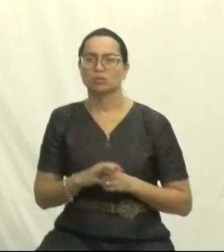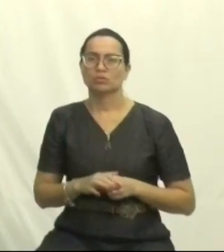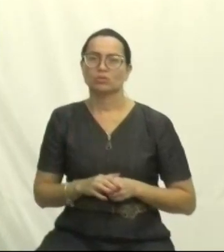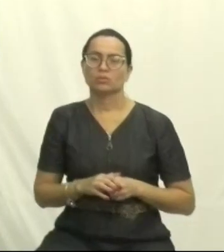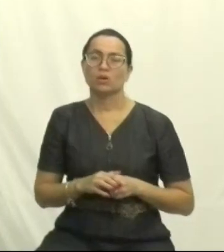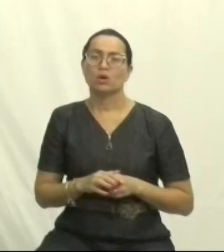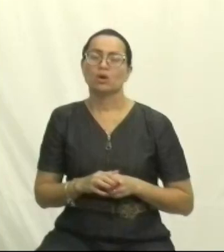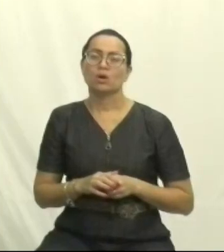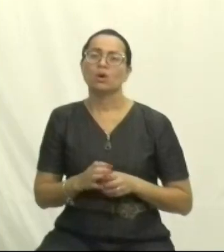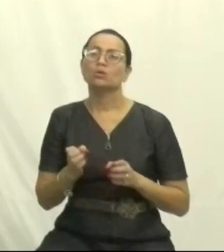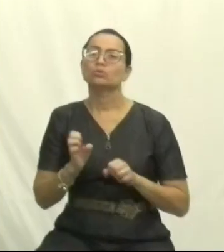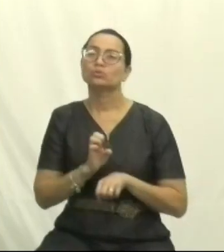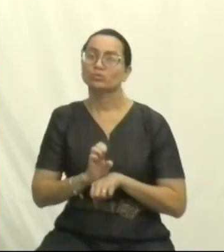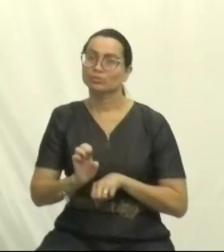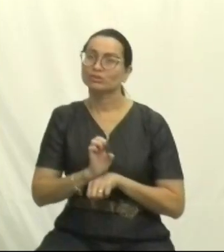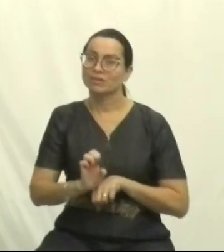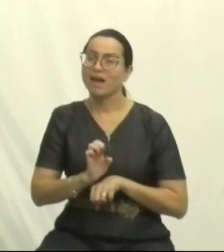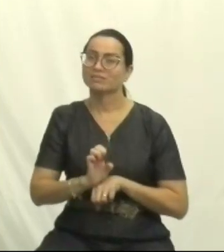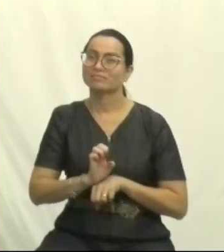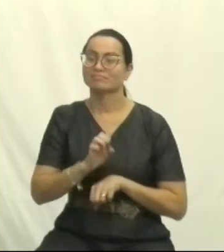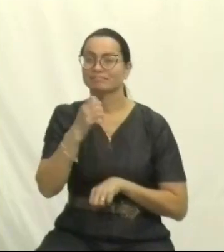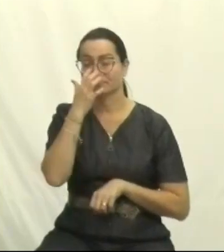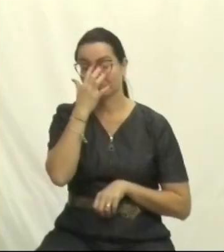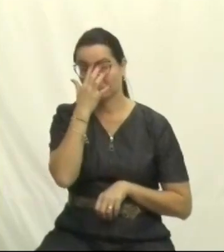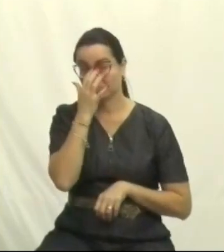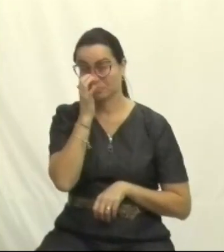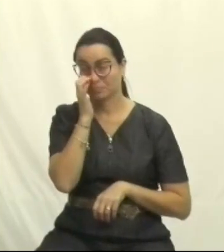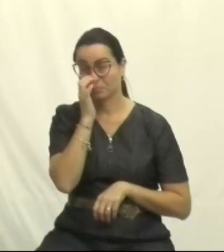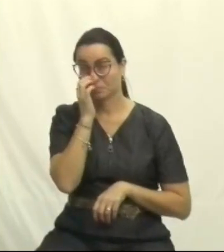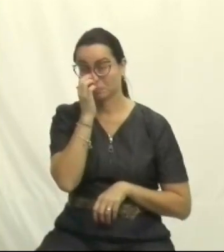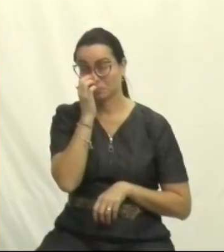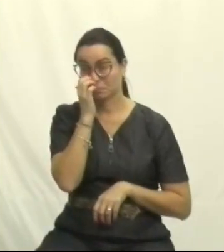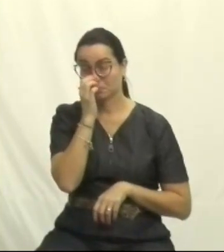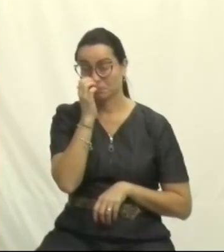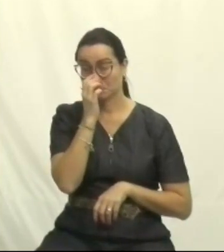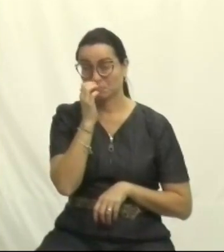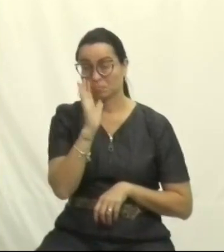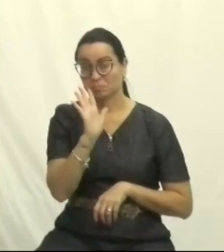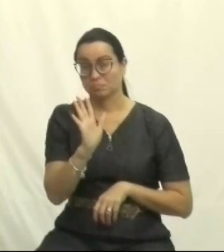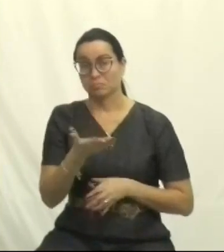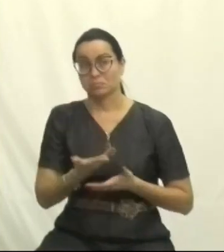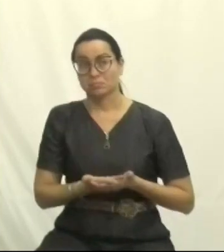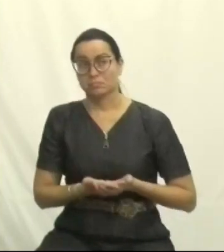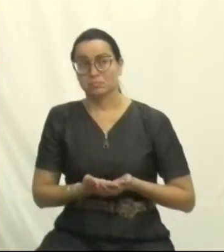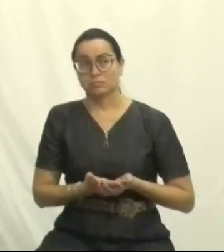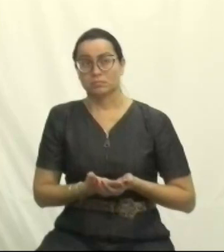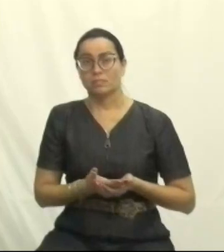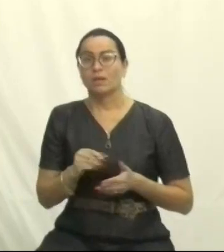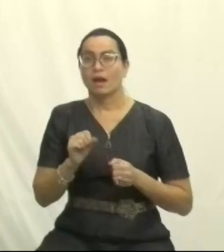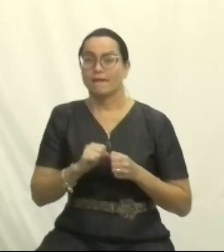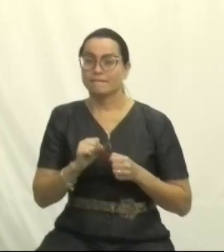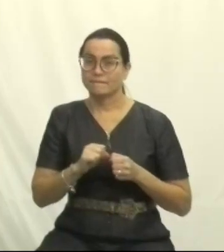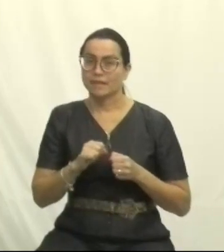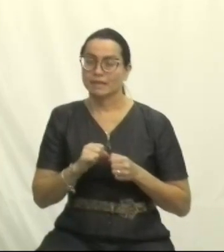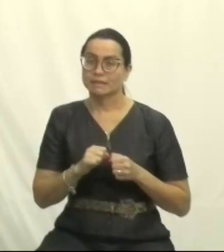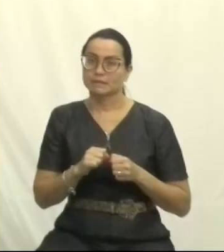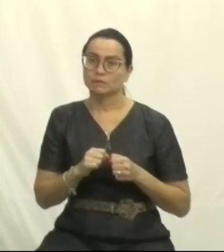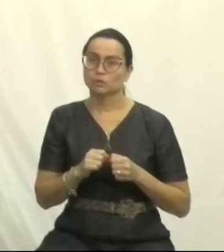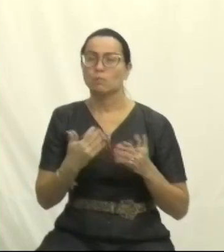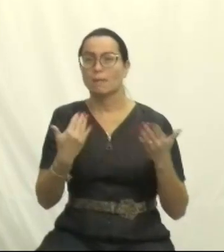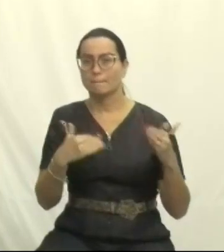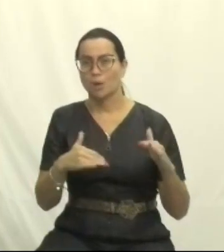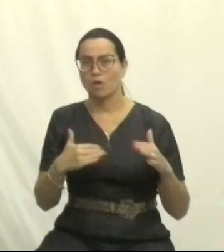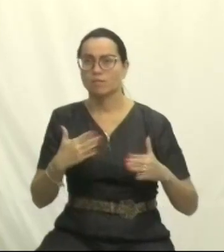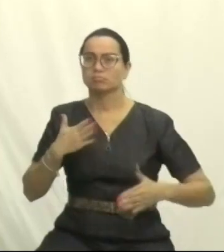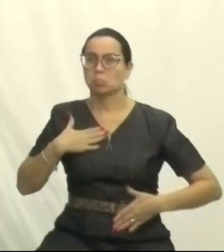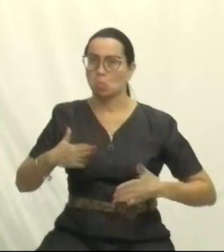aí, passando por todo esse período, ele faz um teste de aptidão física também, e aí, depois de todo esse processo,